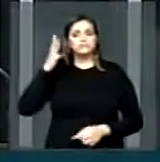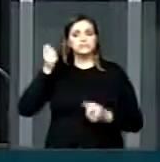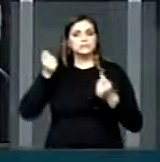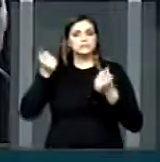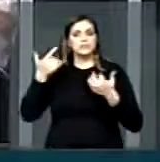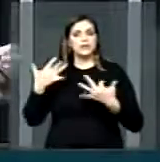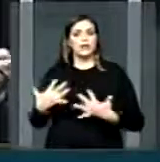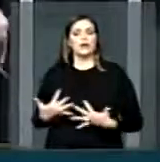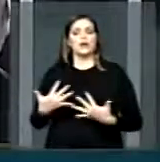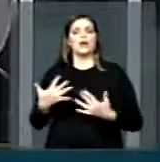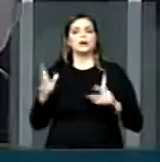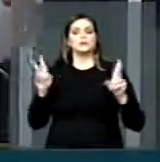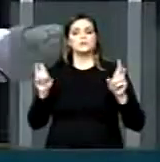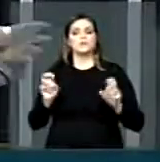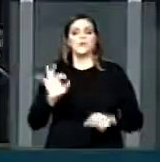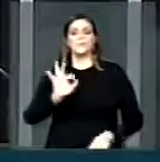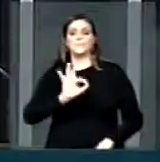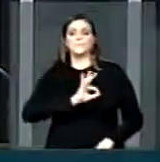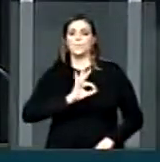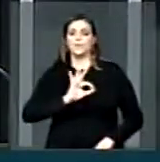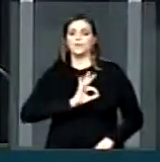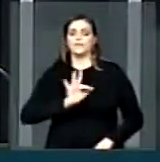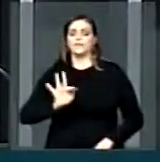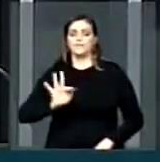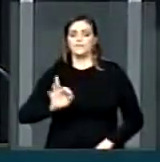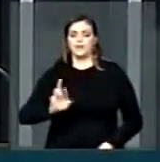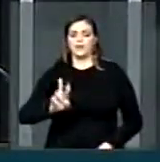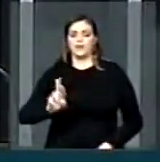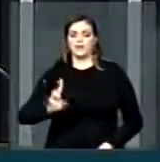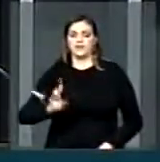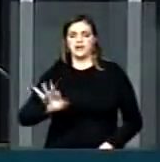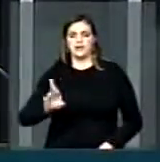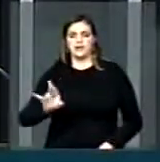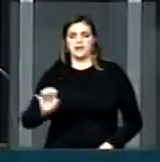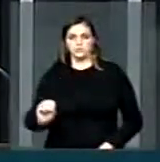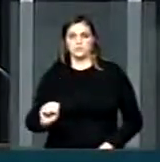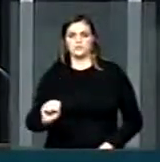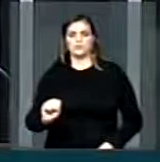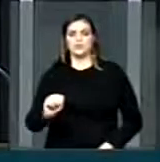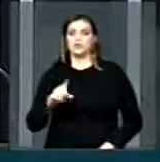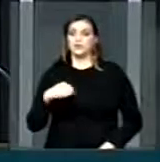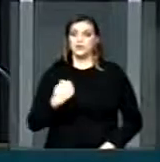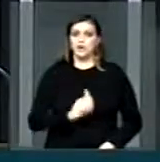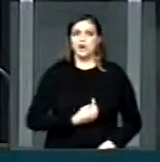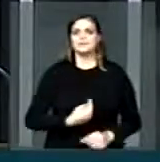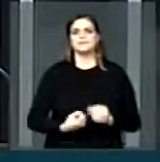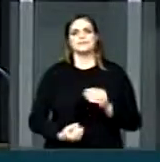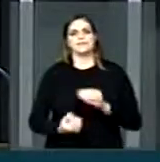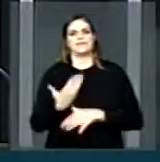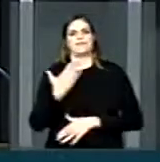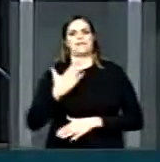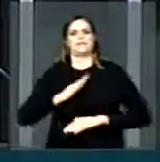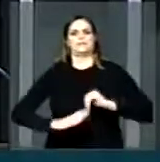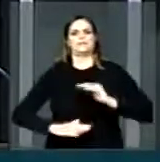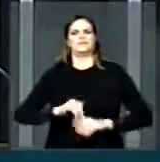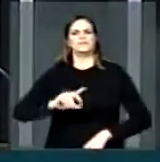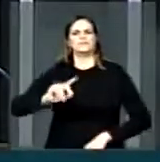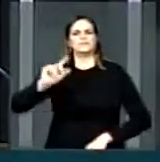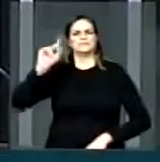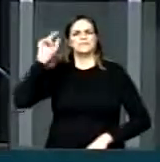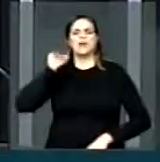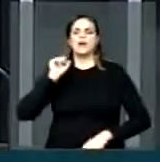os policiais ferroviários, criados aqui por nós na Assembleia